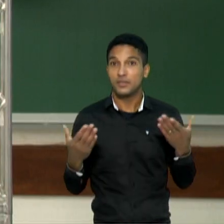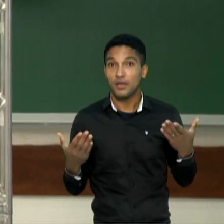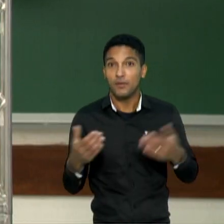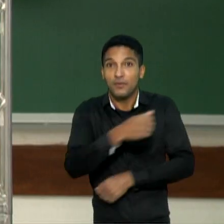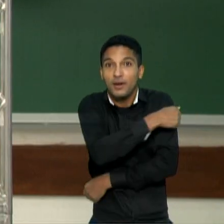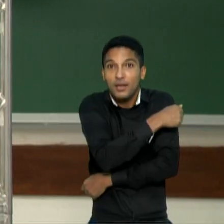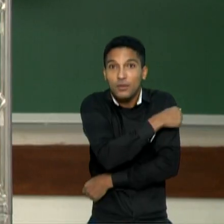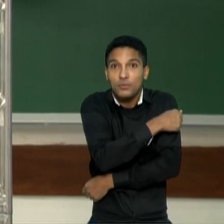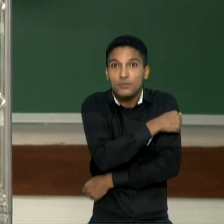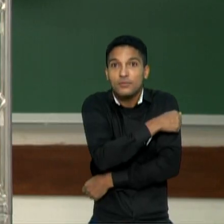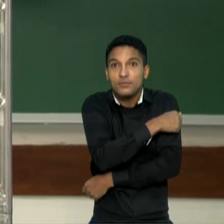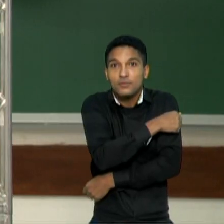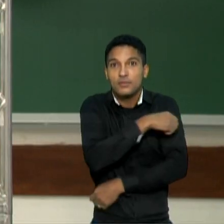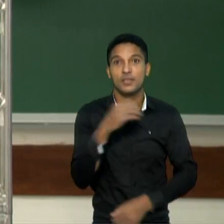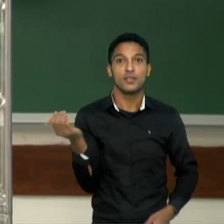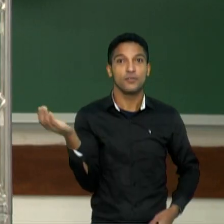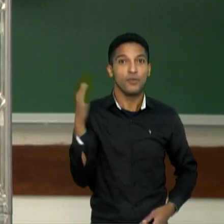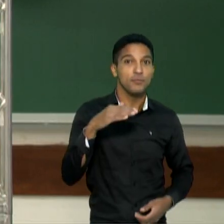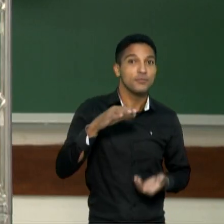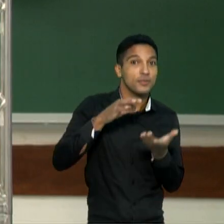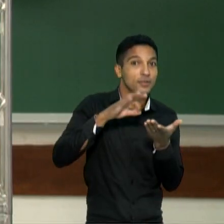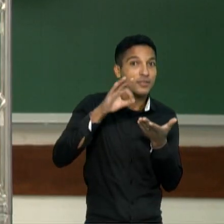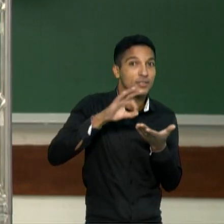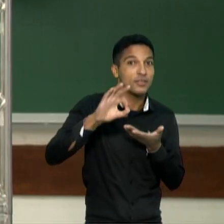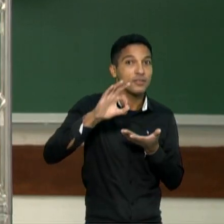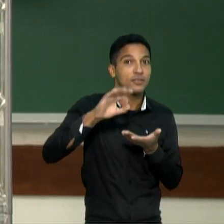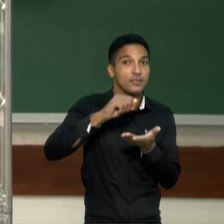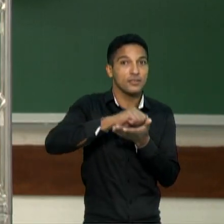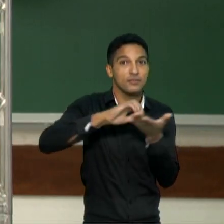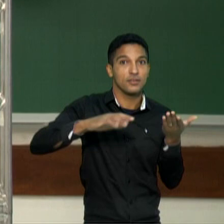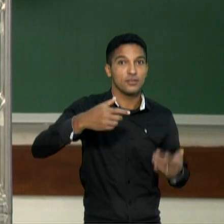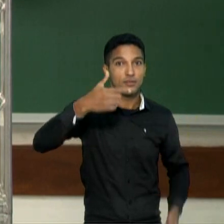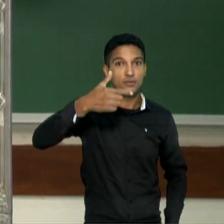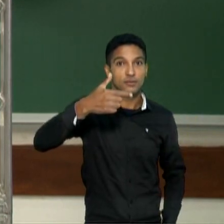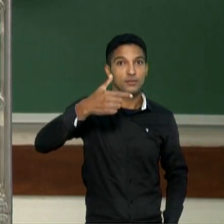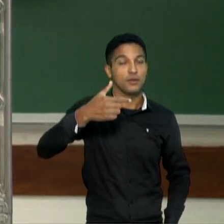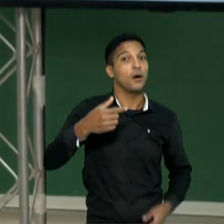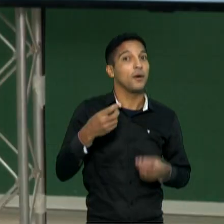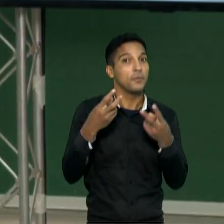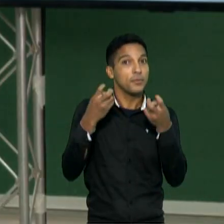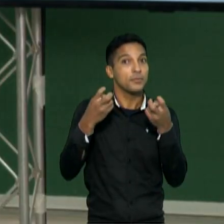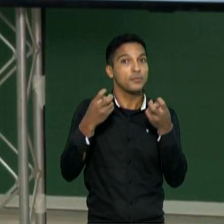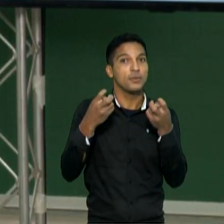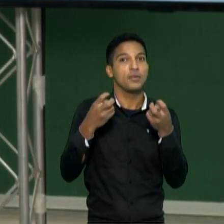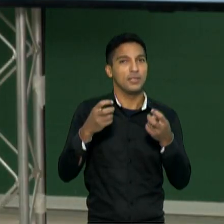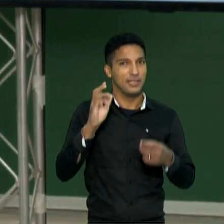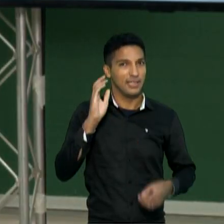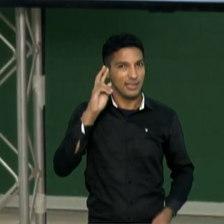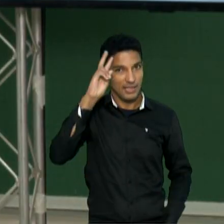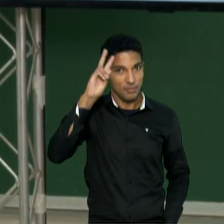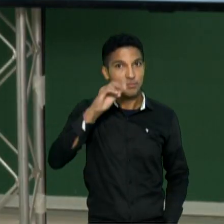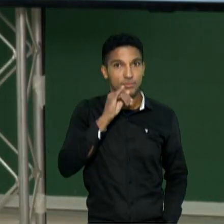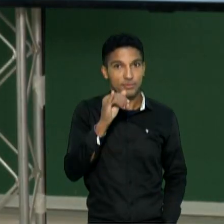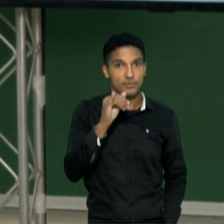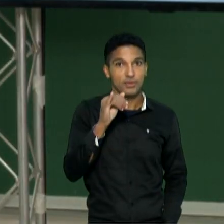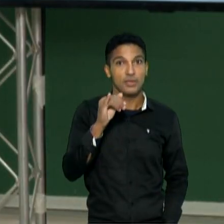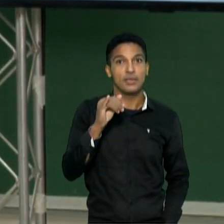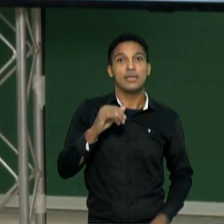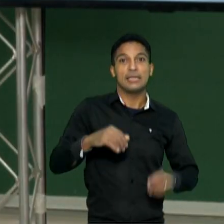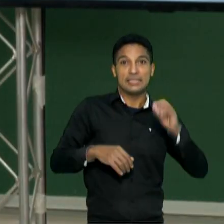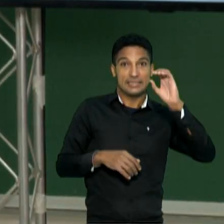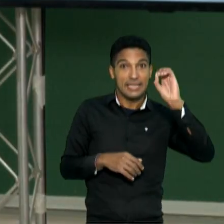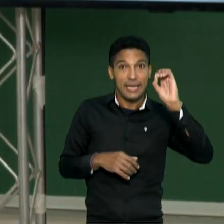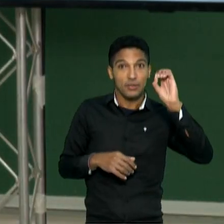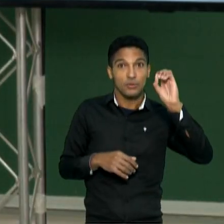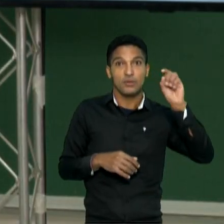Então, pessoal, vamos para a correção do exercício 2? Veja só. Como eu disse, determinar o zero ou raiz